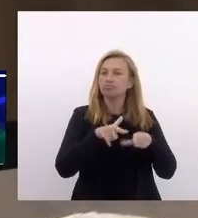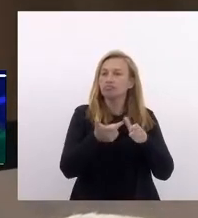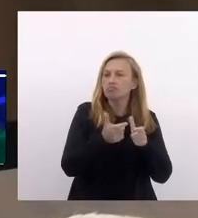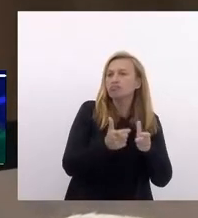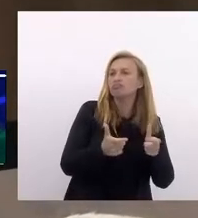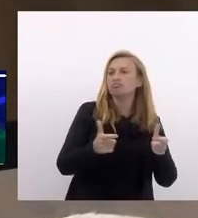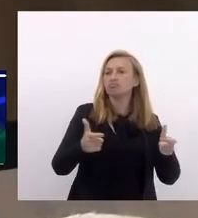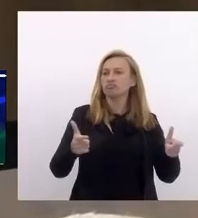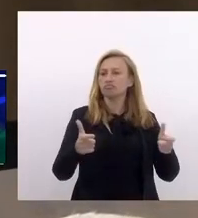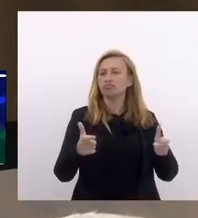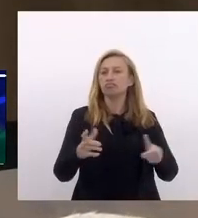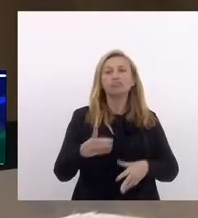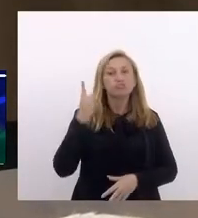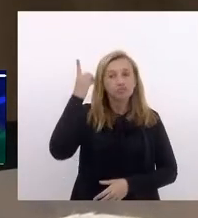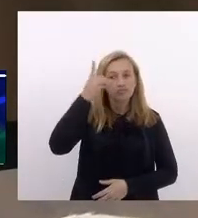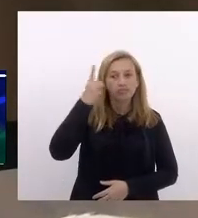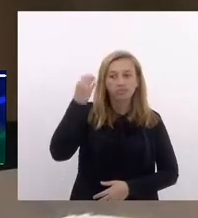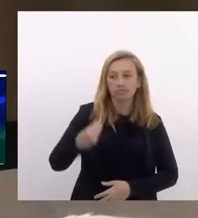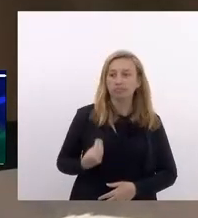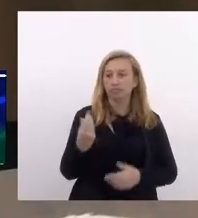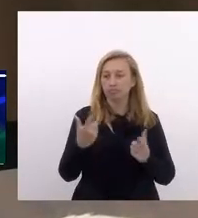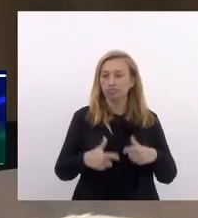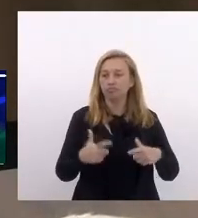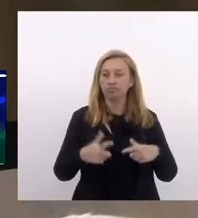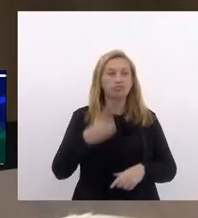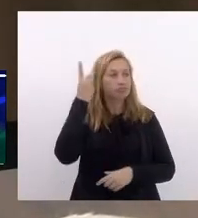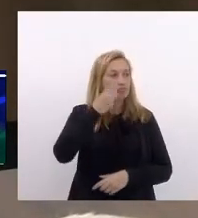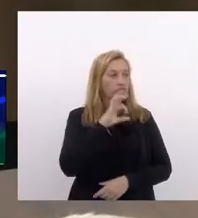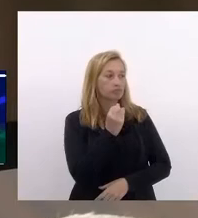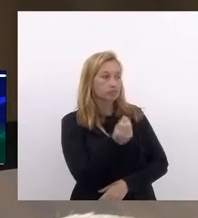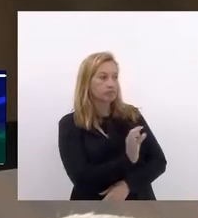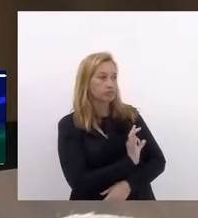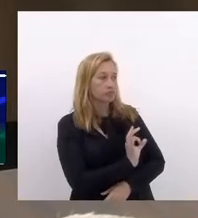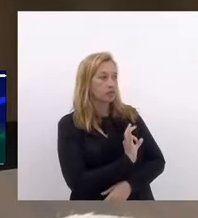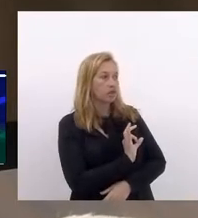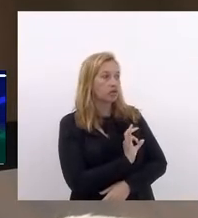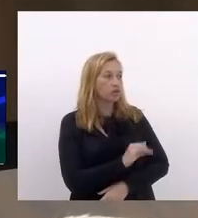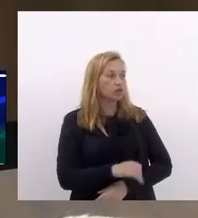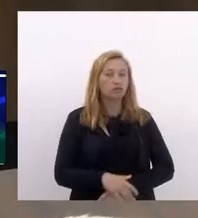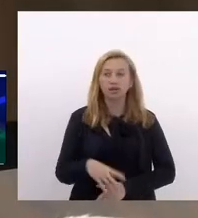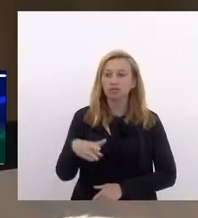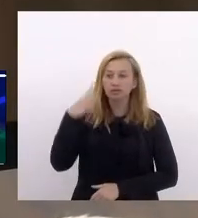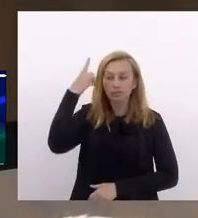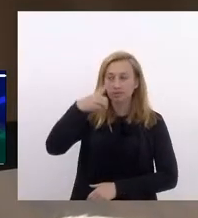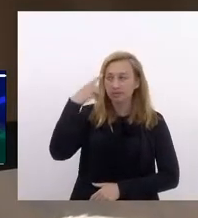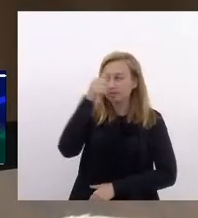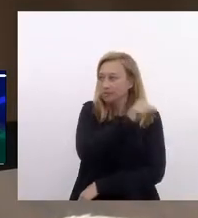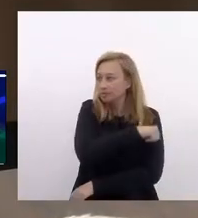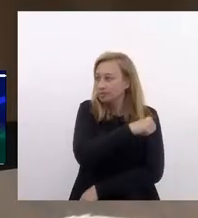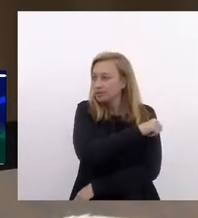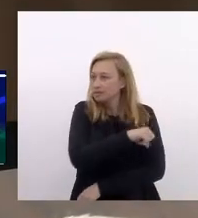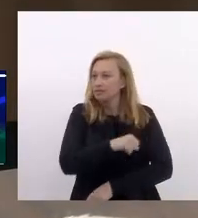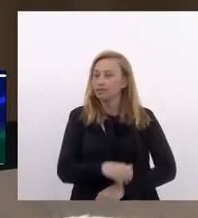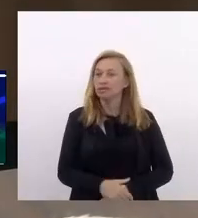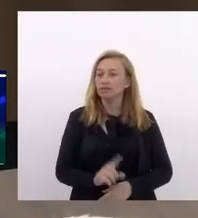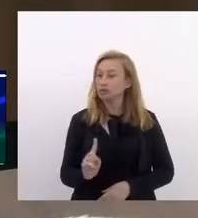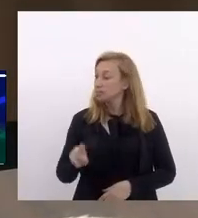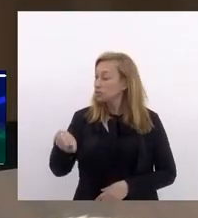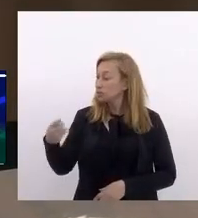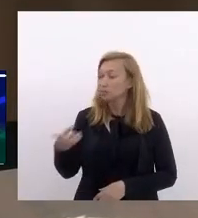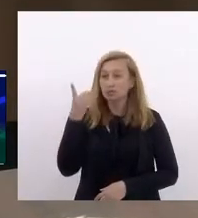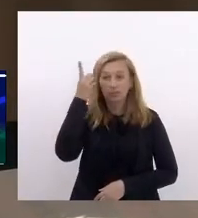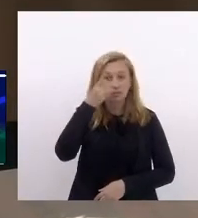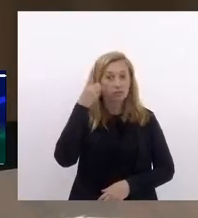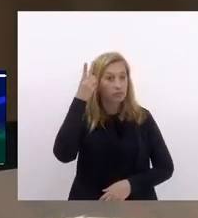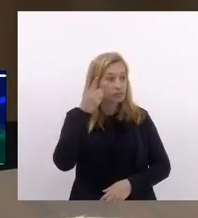imenso das deputadas aqui, deputada Marta Rocha, a deputada enfermeira Rejane e os outros deputados que